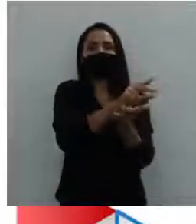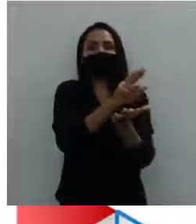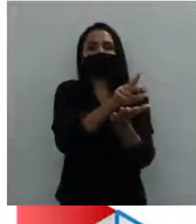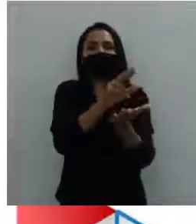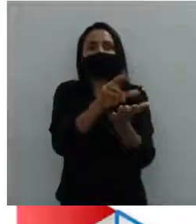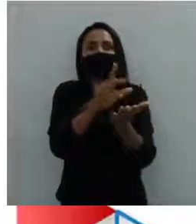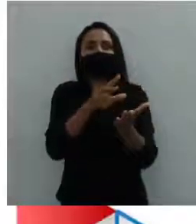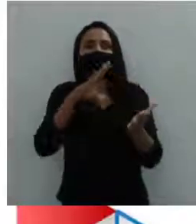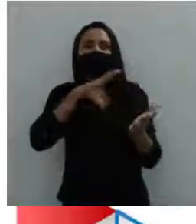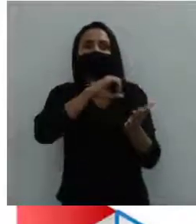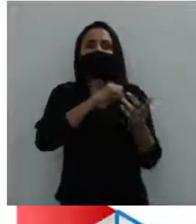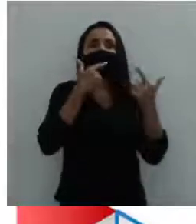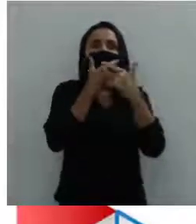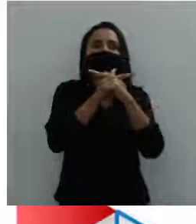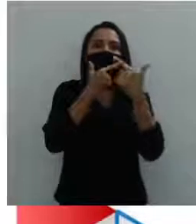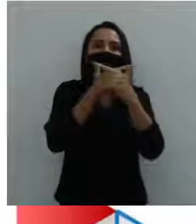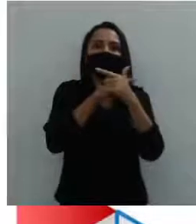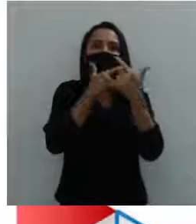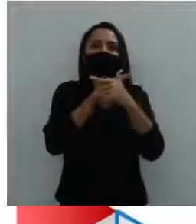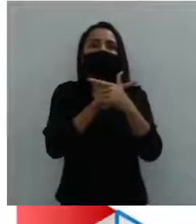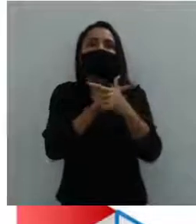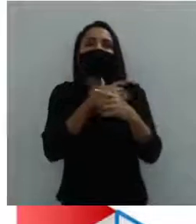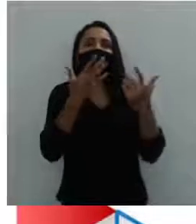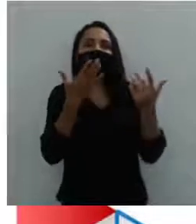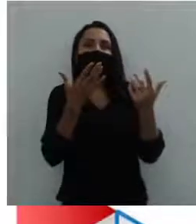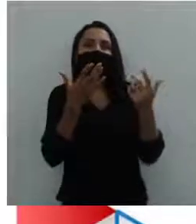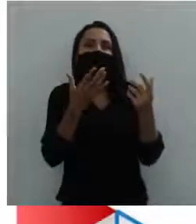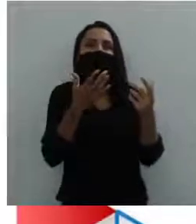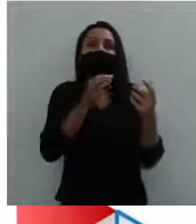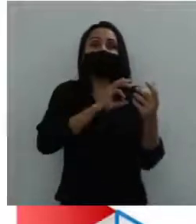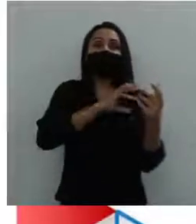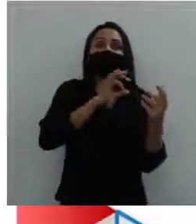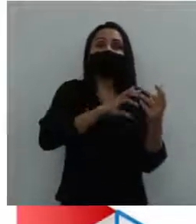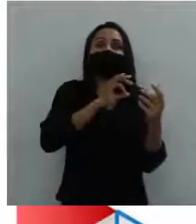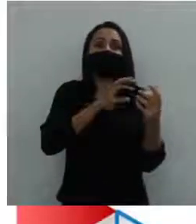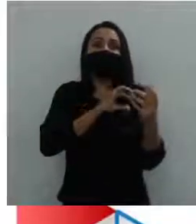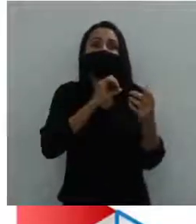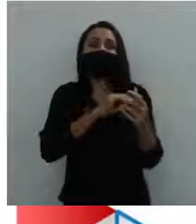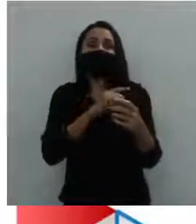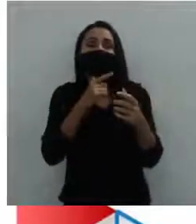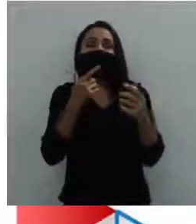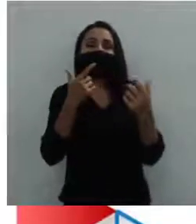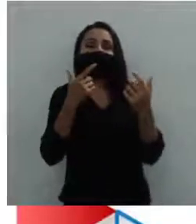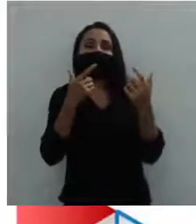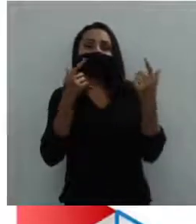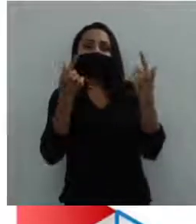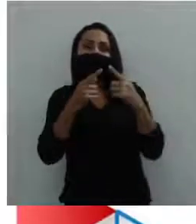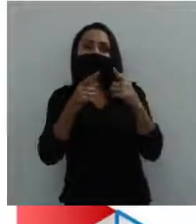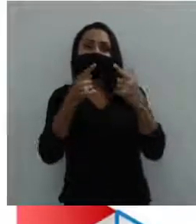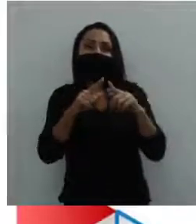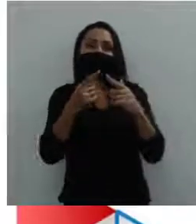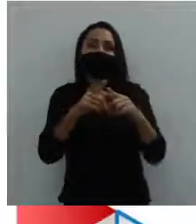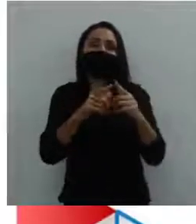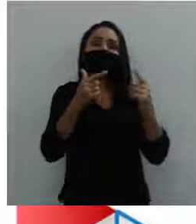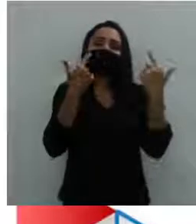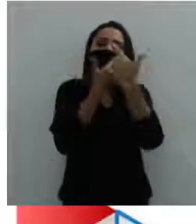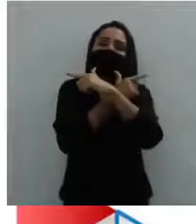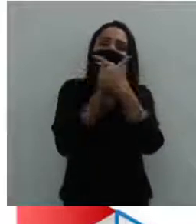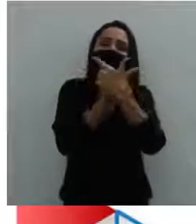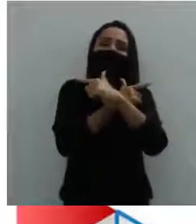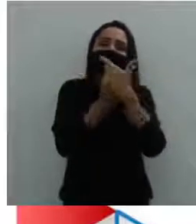amor, de humor, de suspense, de terror, crônicas, líricas, questões